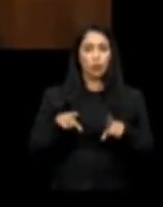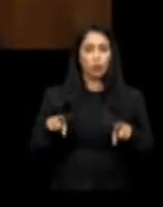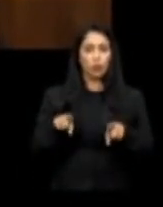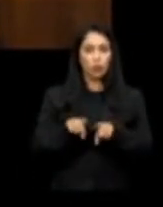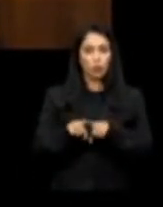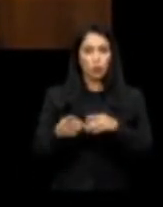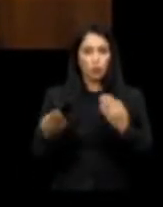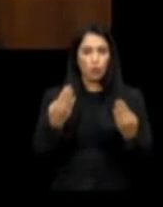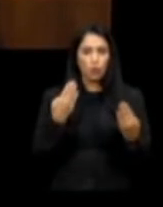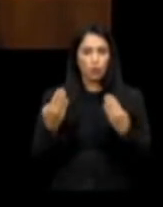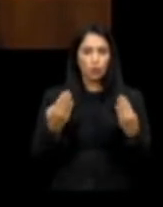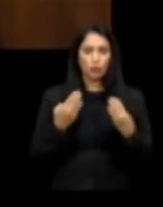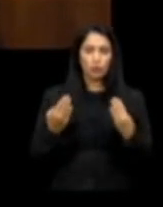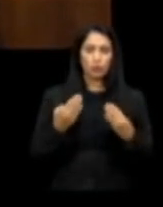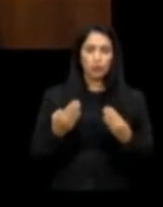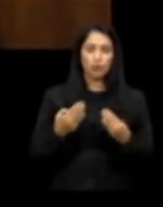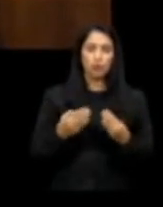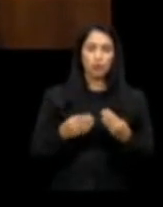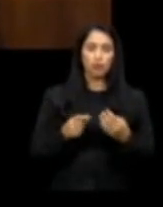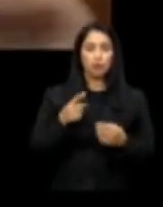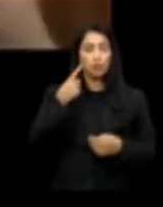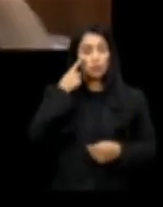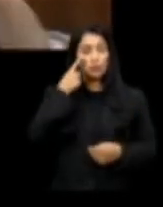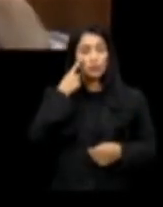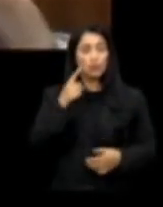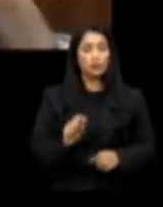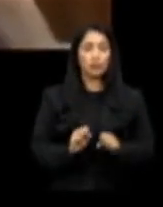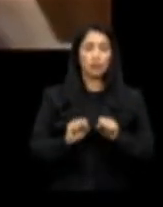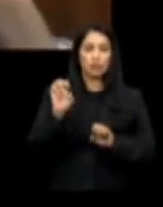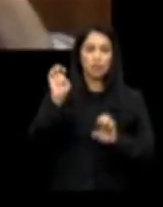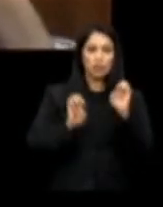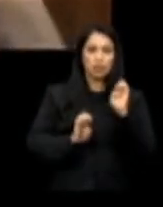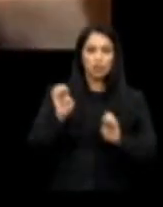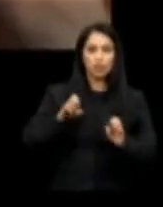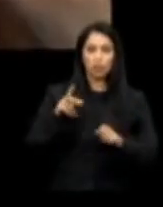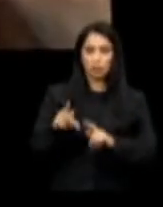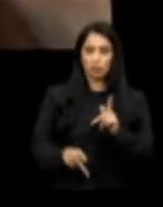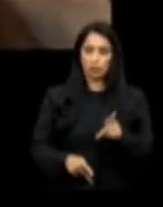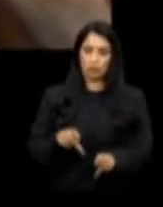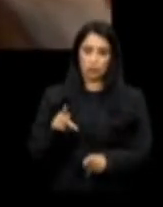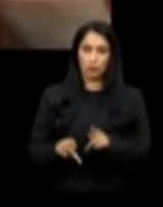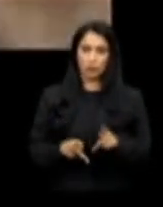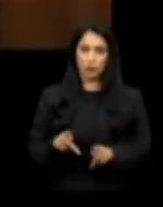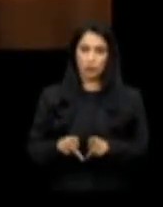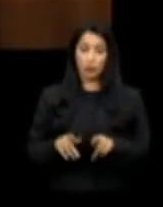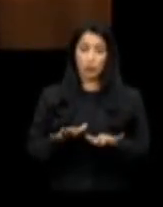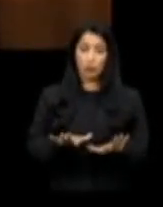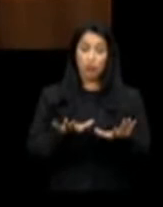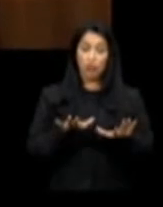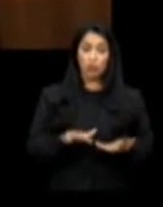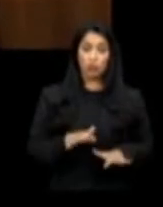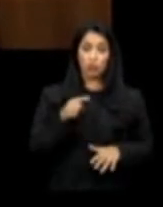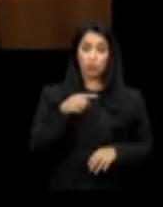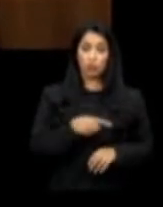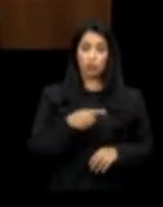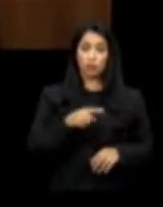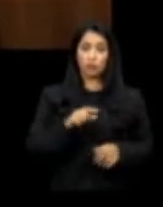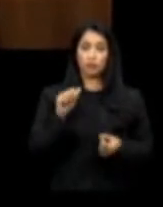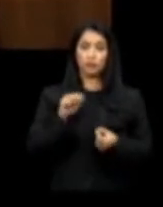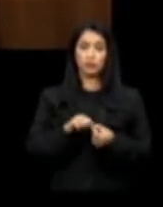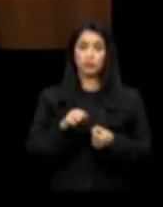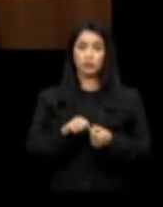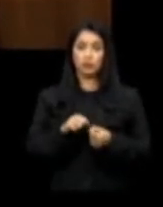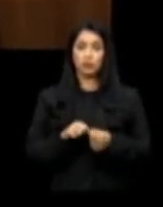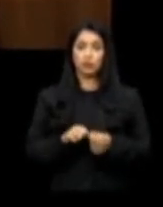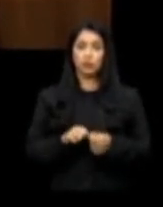da distribuição especial e geográfica da população. Nesse julgado, a Corte Constitucional redefiniu os contornos